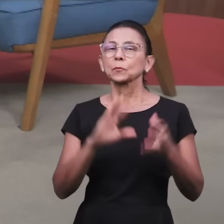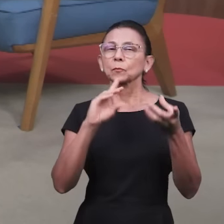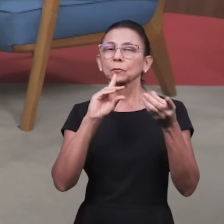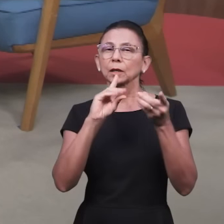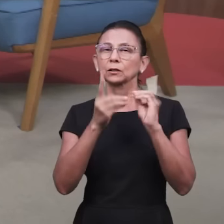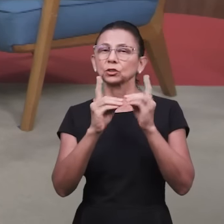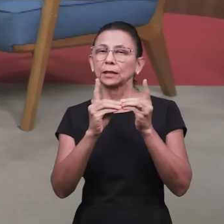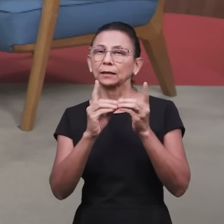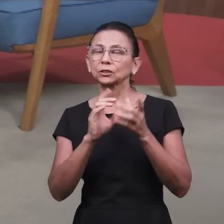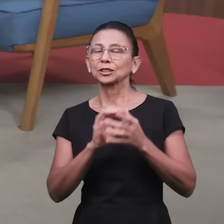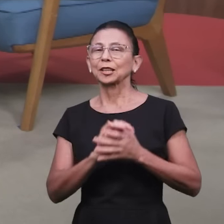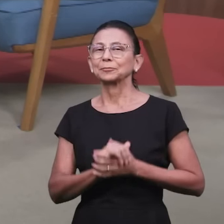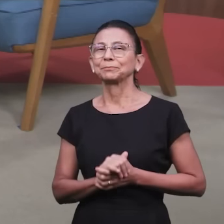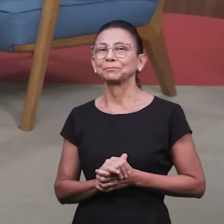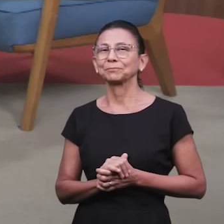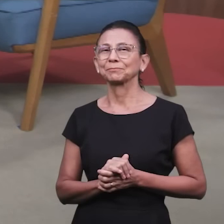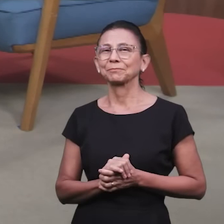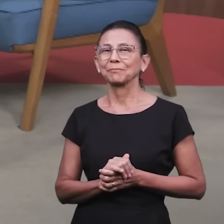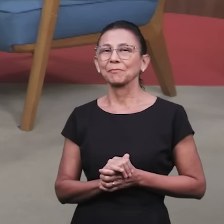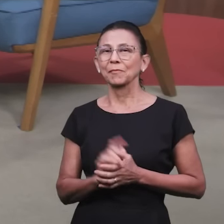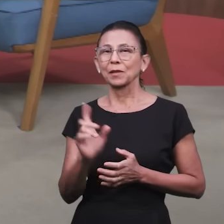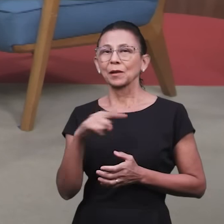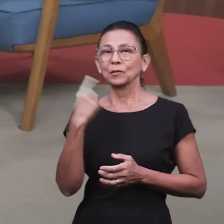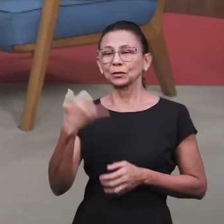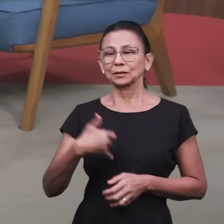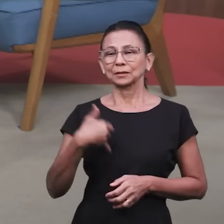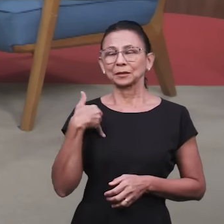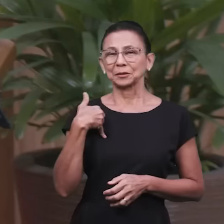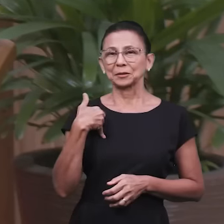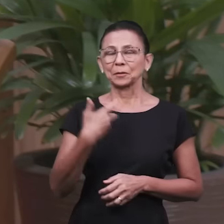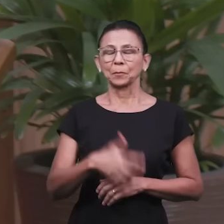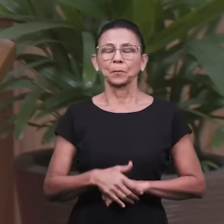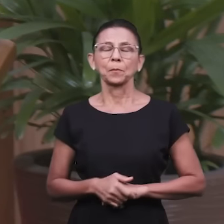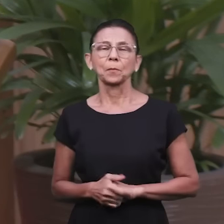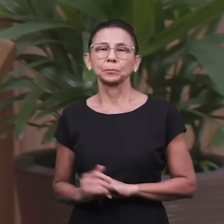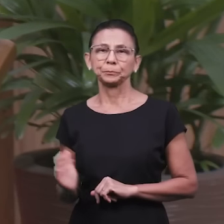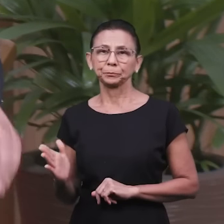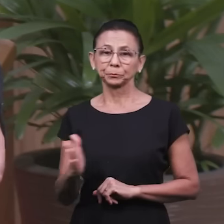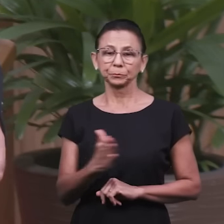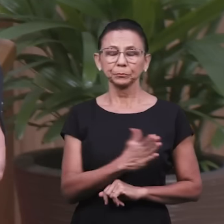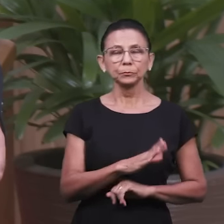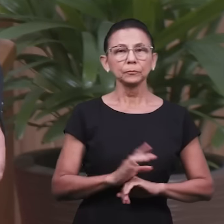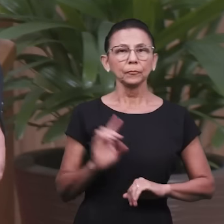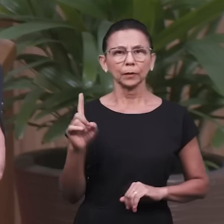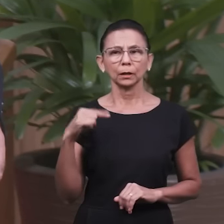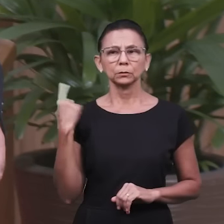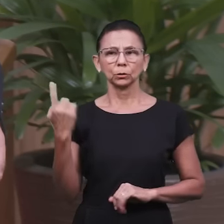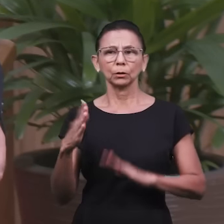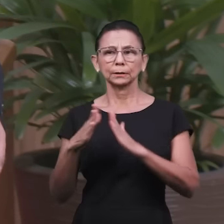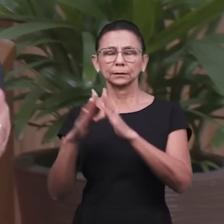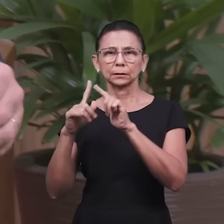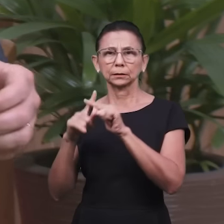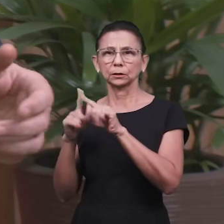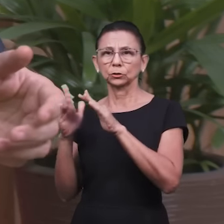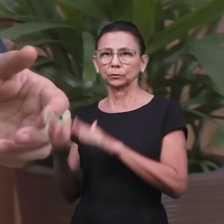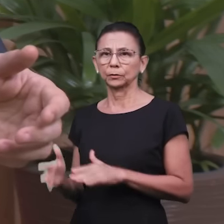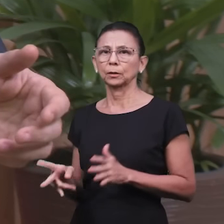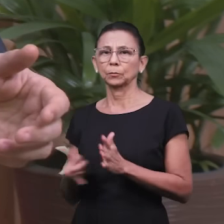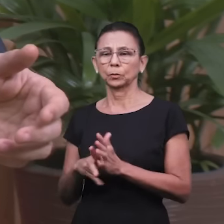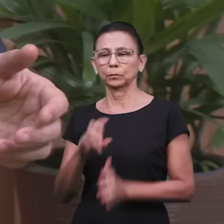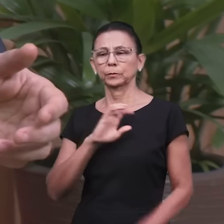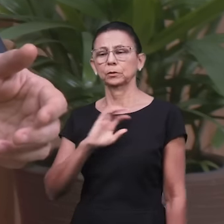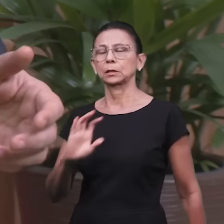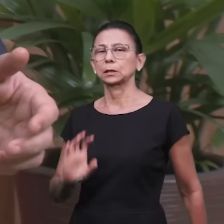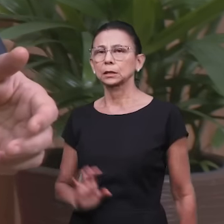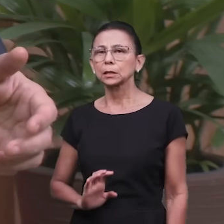linguagem tratada e usada para todas as idades, tá? Nós, como Igreja de Cristo, vivemos em função